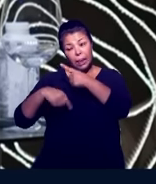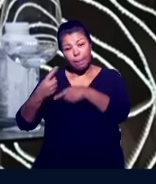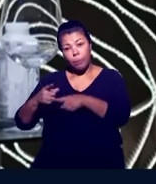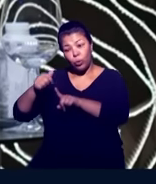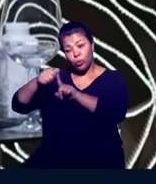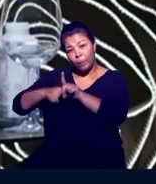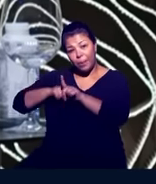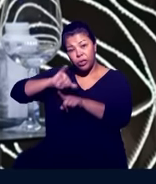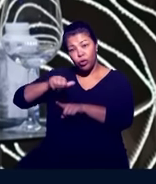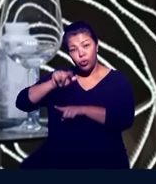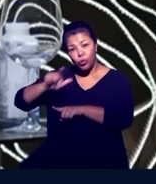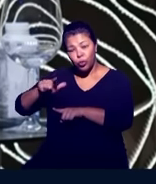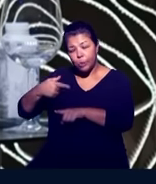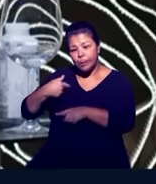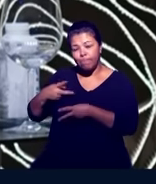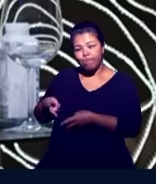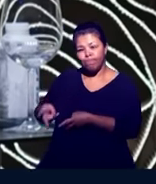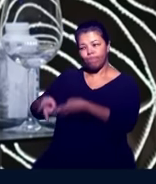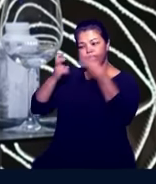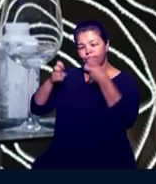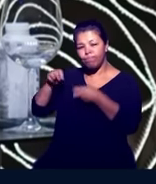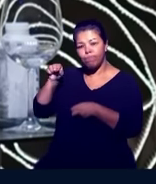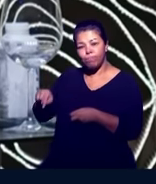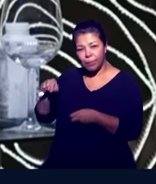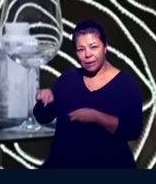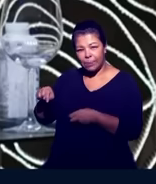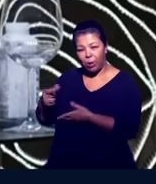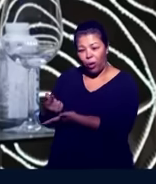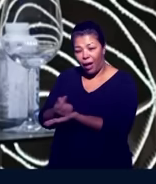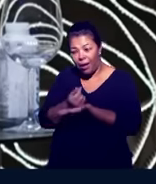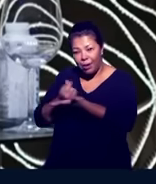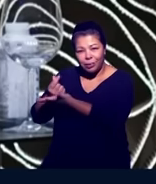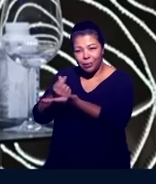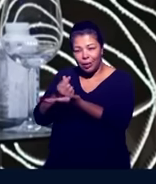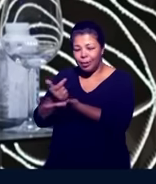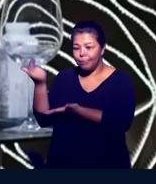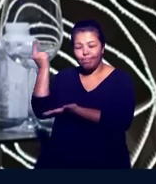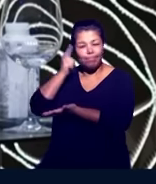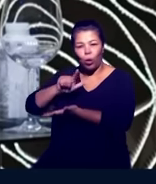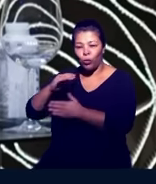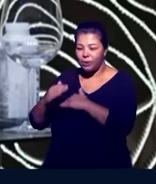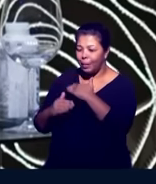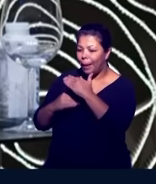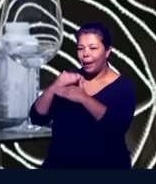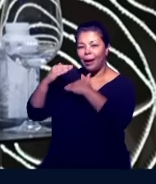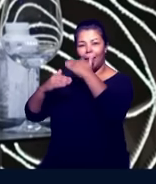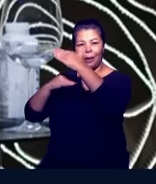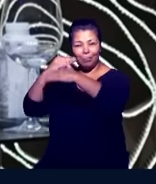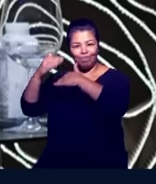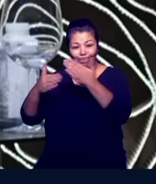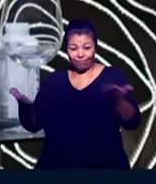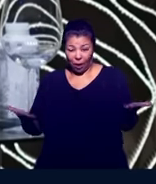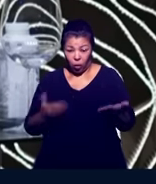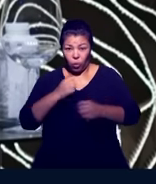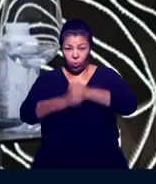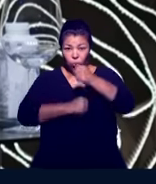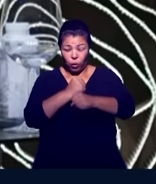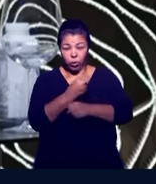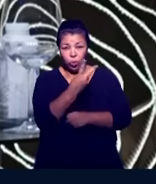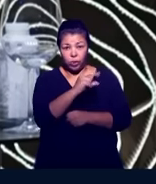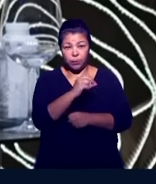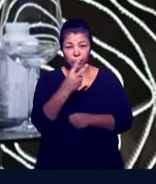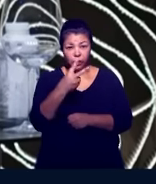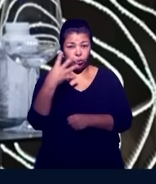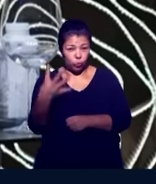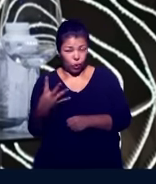Amarelo na fazenda de que a receita não ia performar como nós pretendíamos este ano porque o PIB